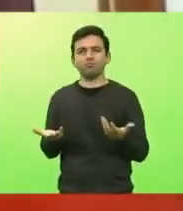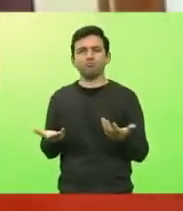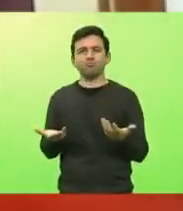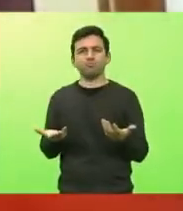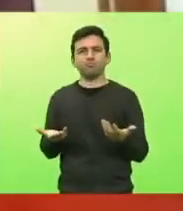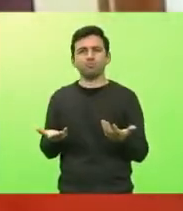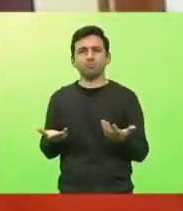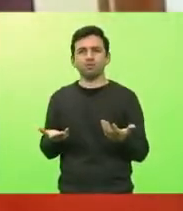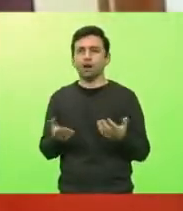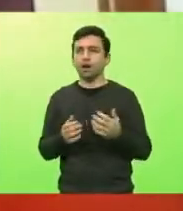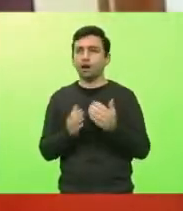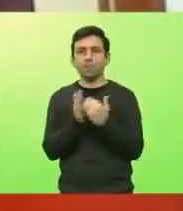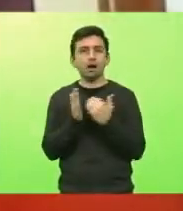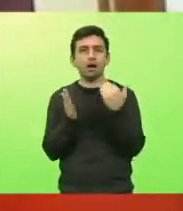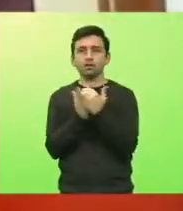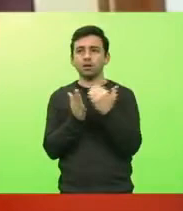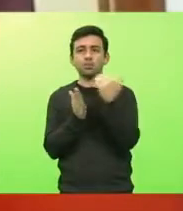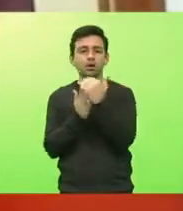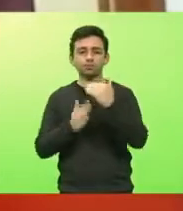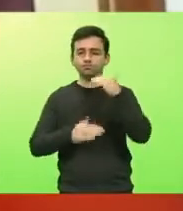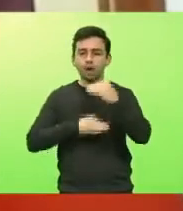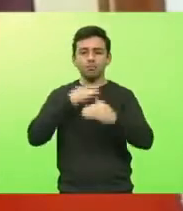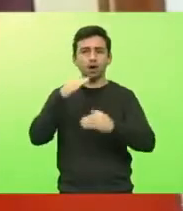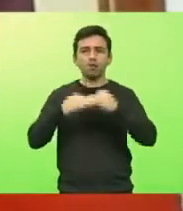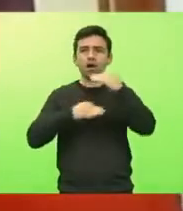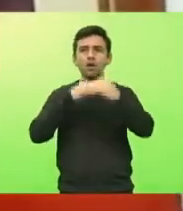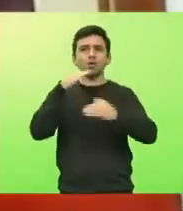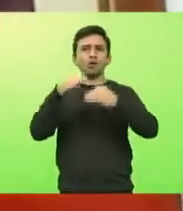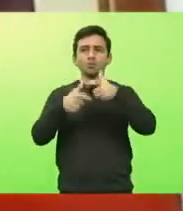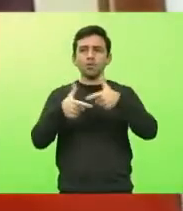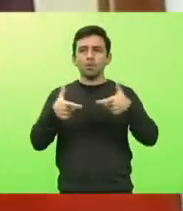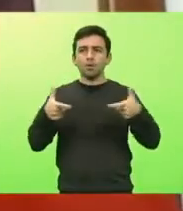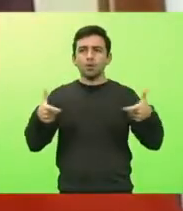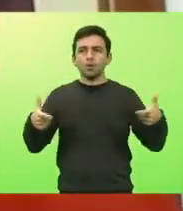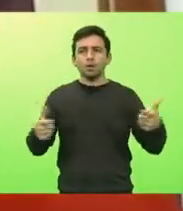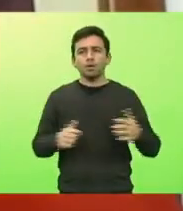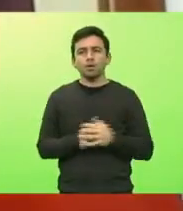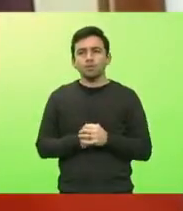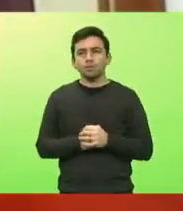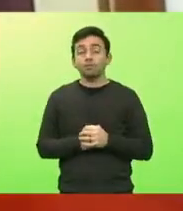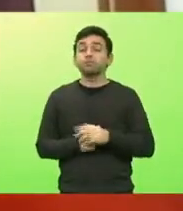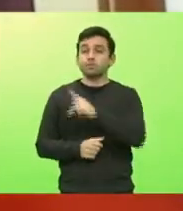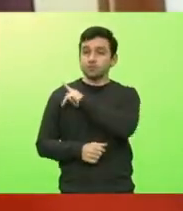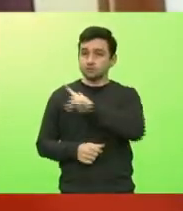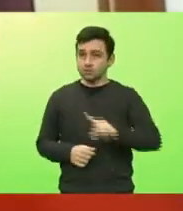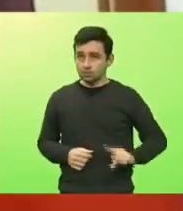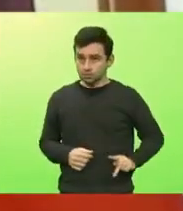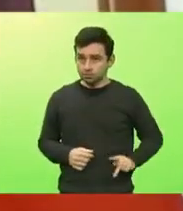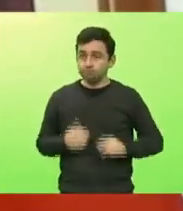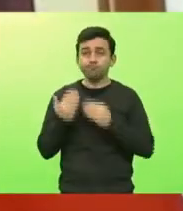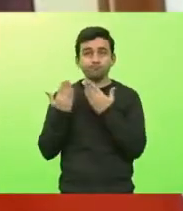o número de casos só aumenta. Tá? Senhor presidente,